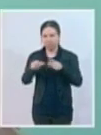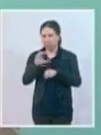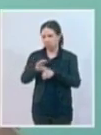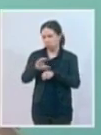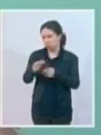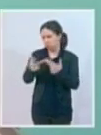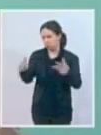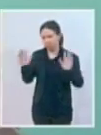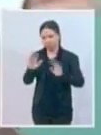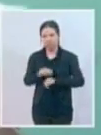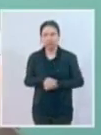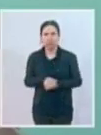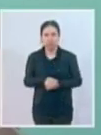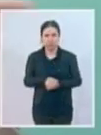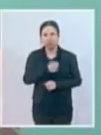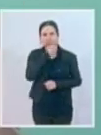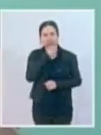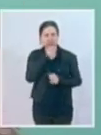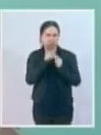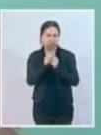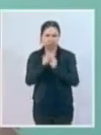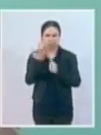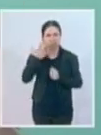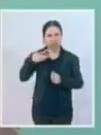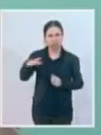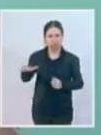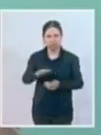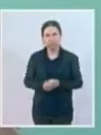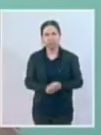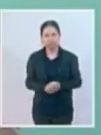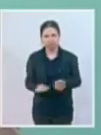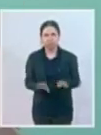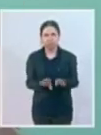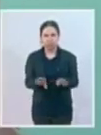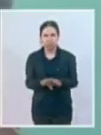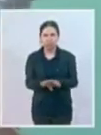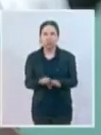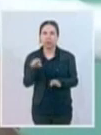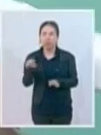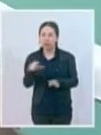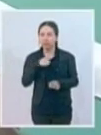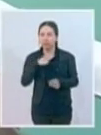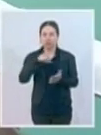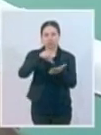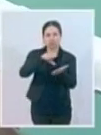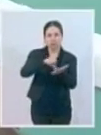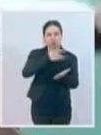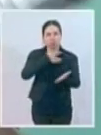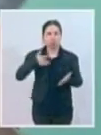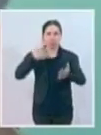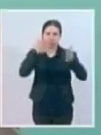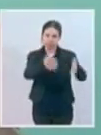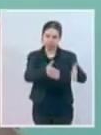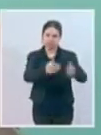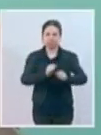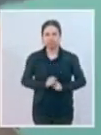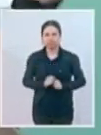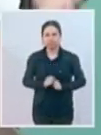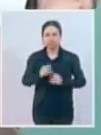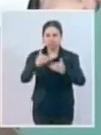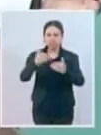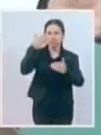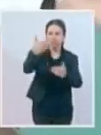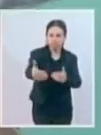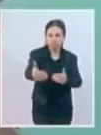coisa, sim, sabe? Com idosos, com crianças, enfim. Mas um complexo onde nós tivéssemos ali o posto de saúde de um lado, né? Logo à frente,